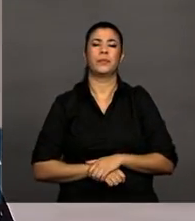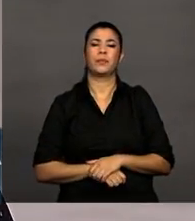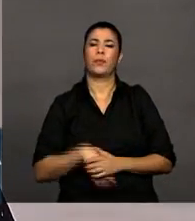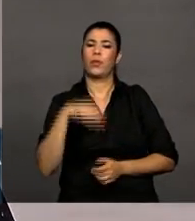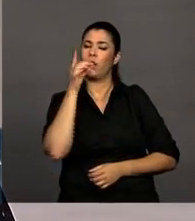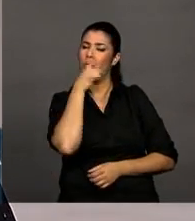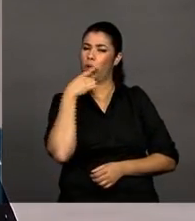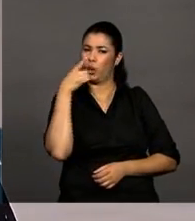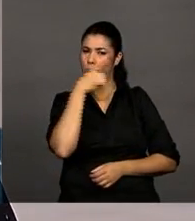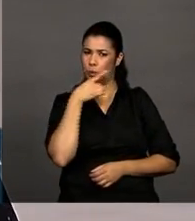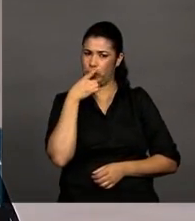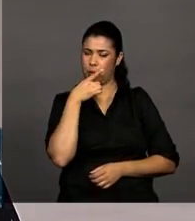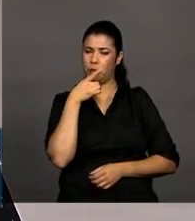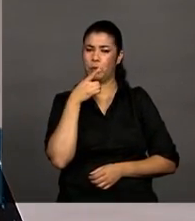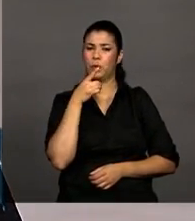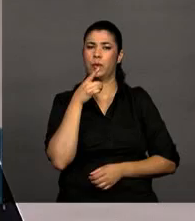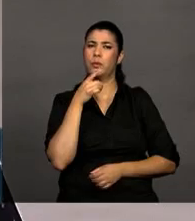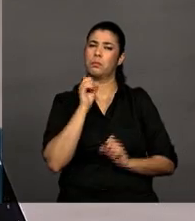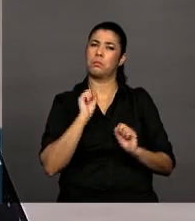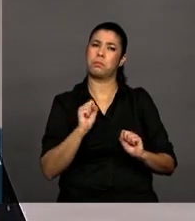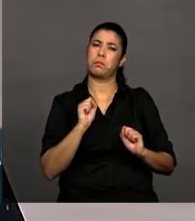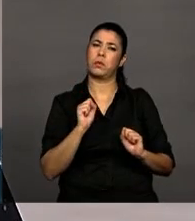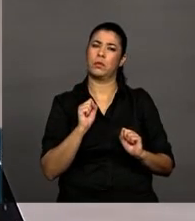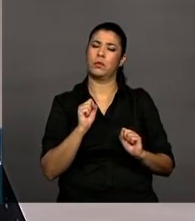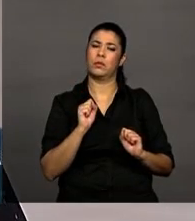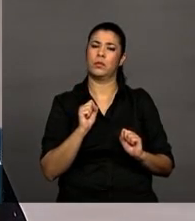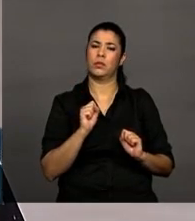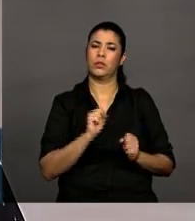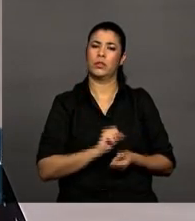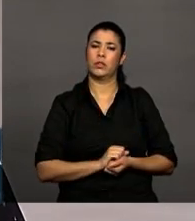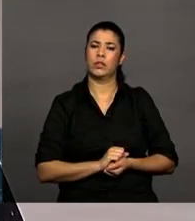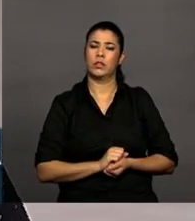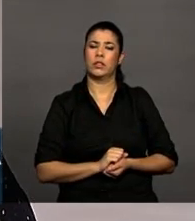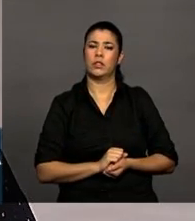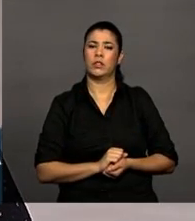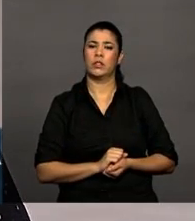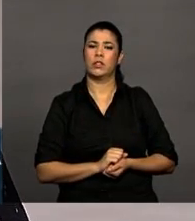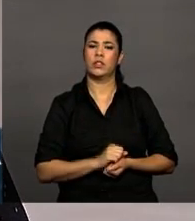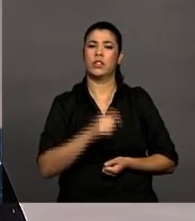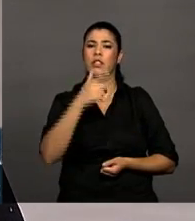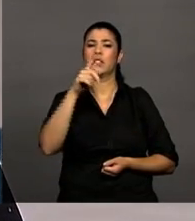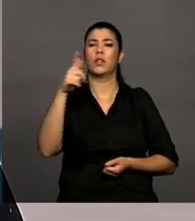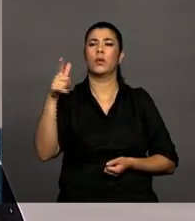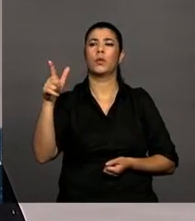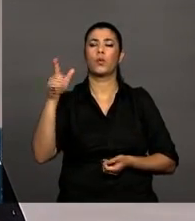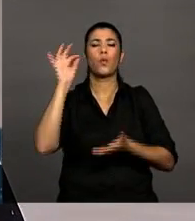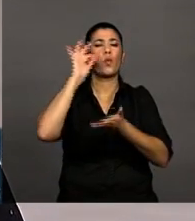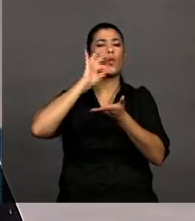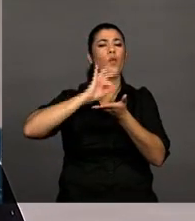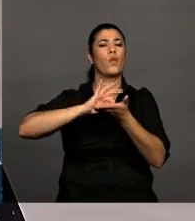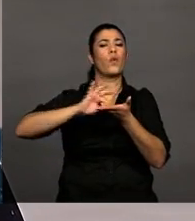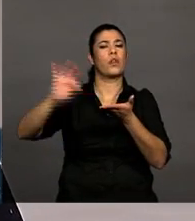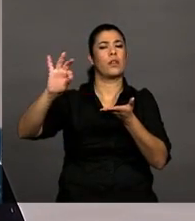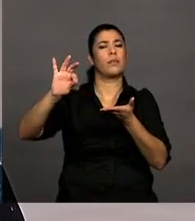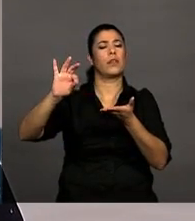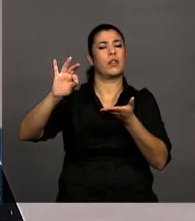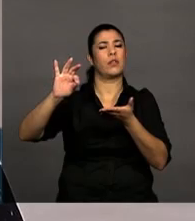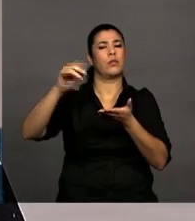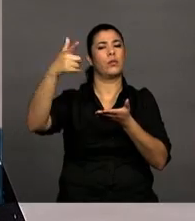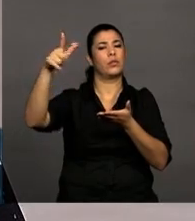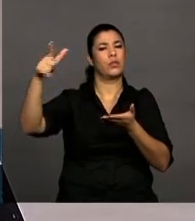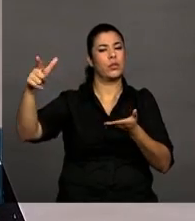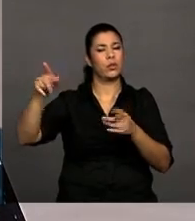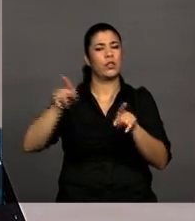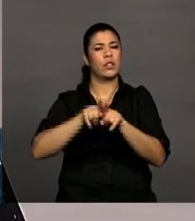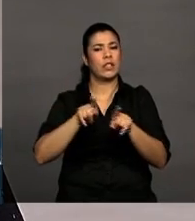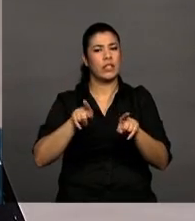é possível que é possível que um inimigo notório do governo e da presidenta Dilma seja